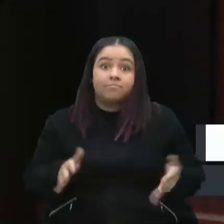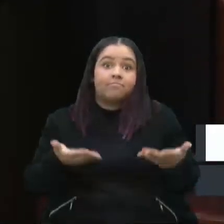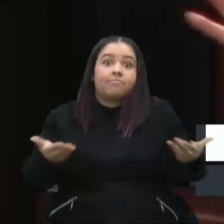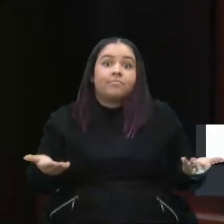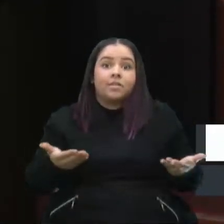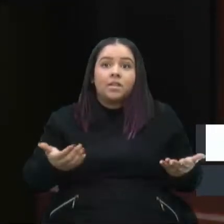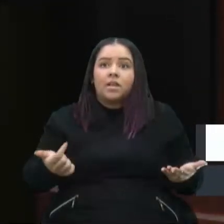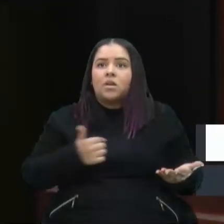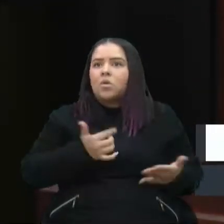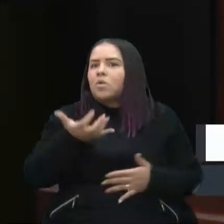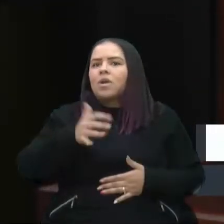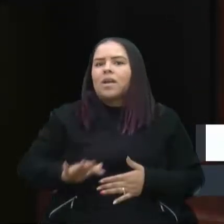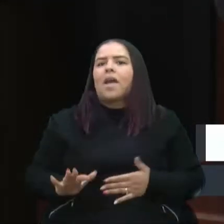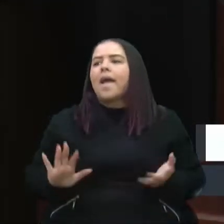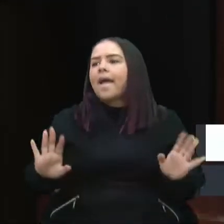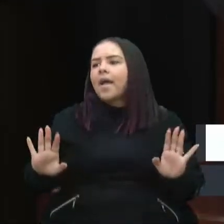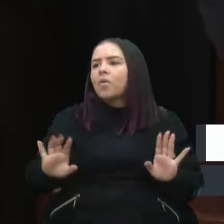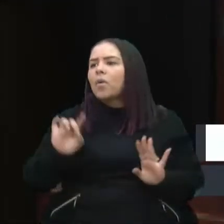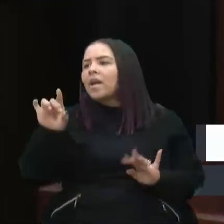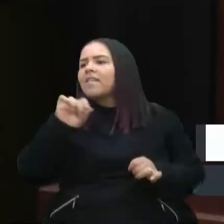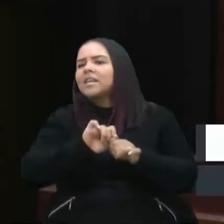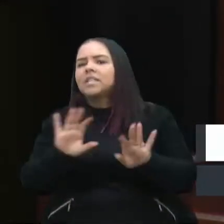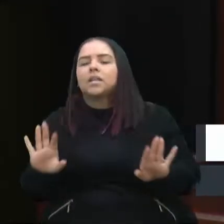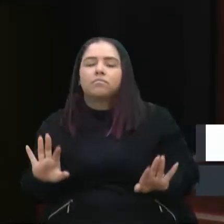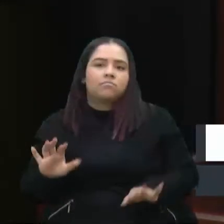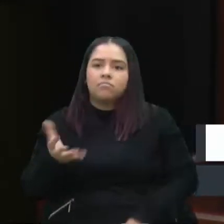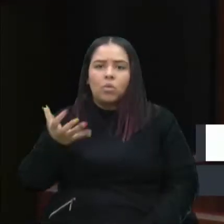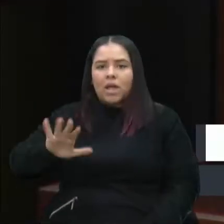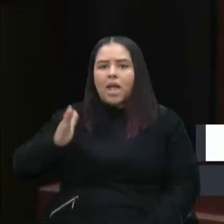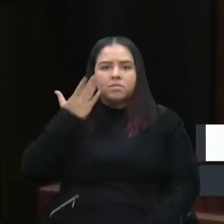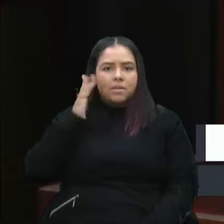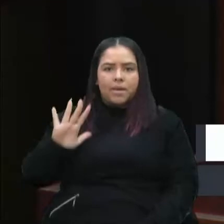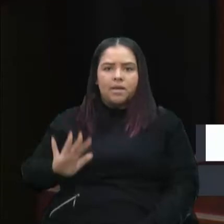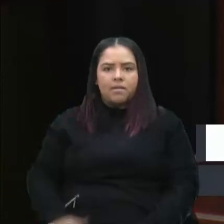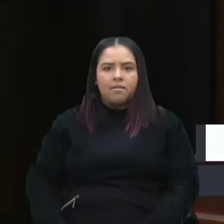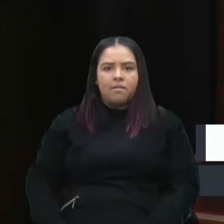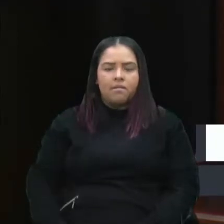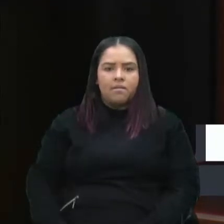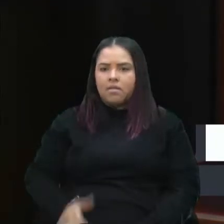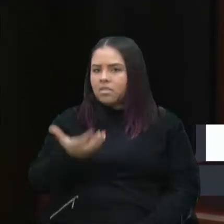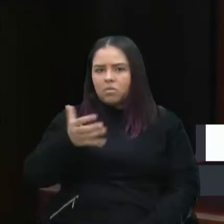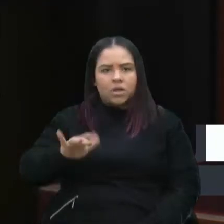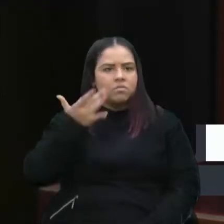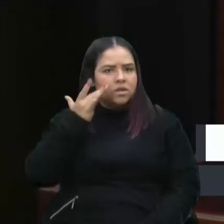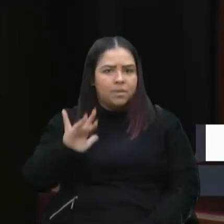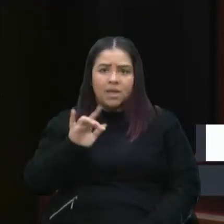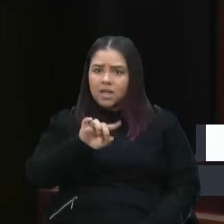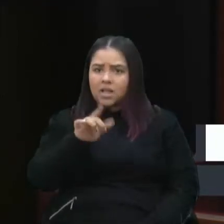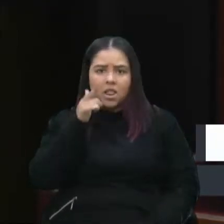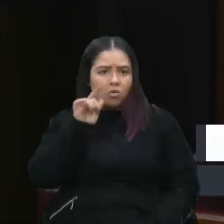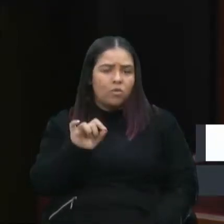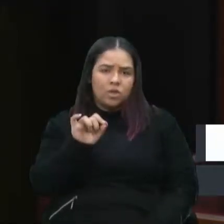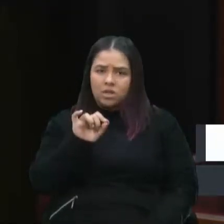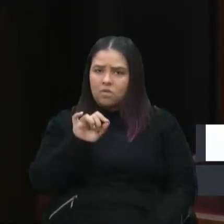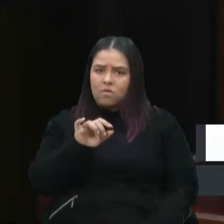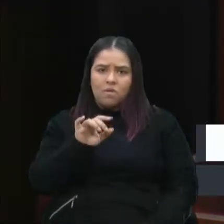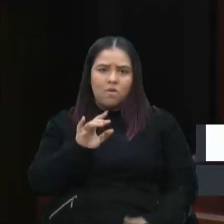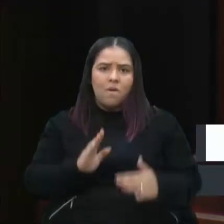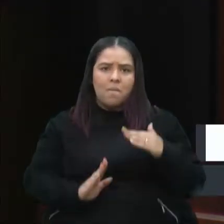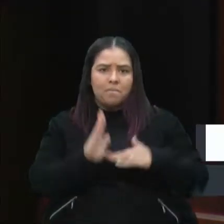quero conversa de, o cara ia fazer. Não, eu não quero saber. O cara até agora não furou o teto de gasto e pagou as